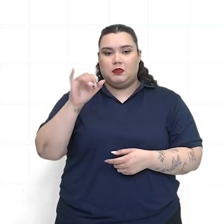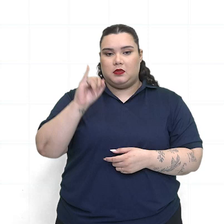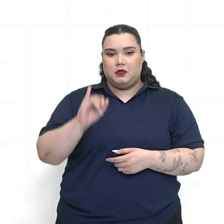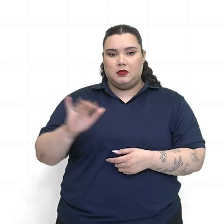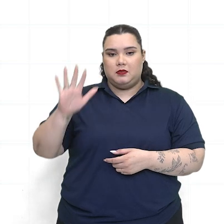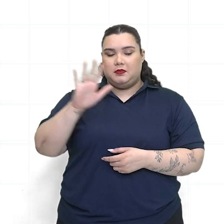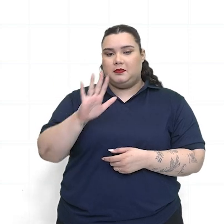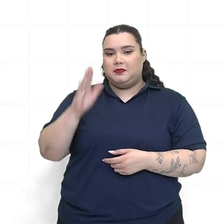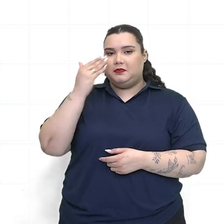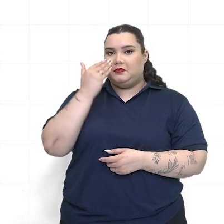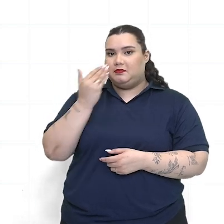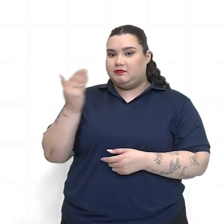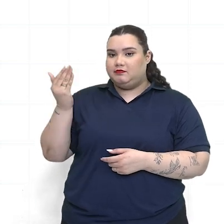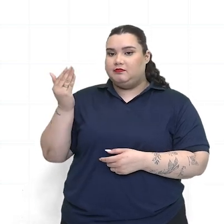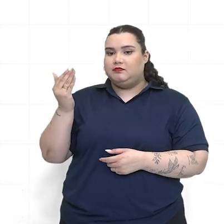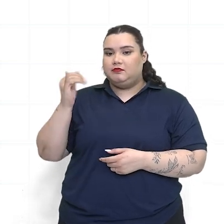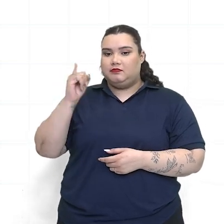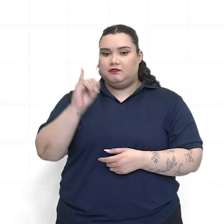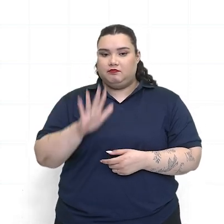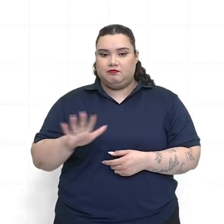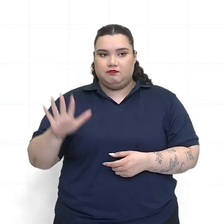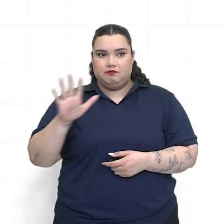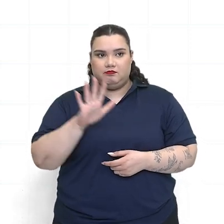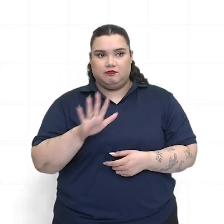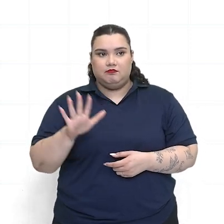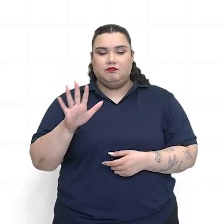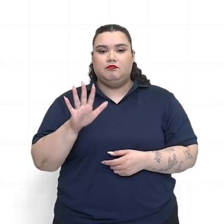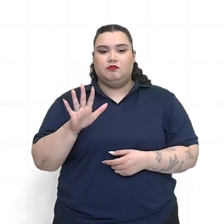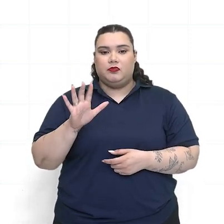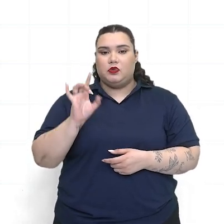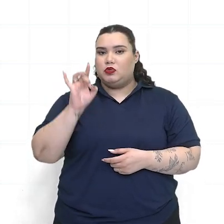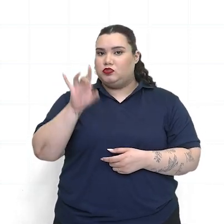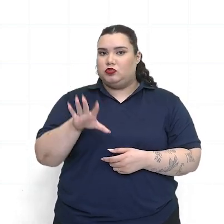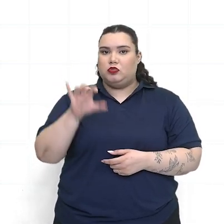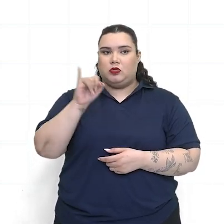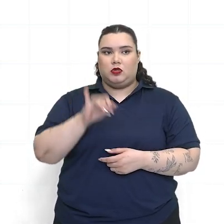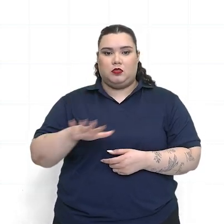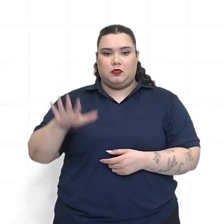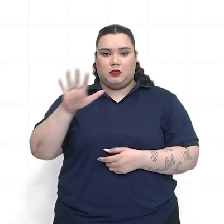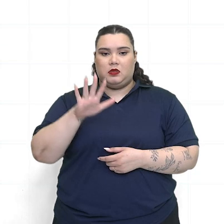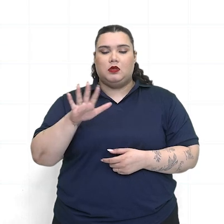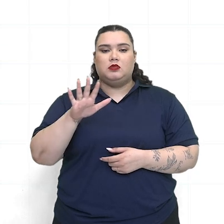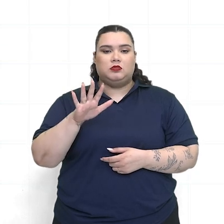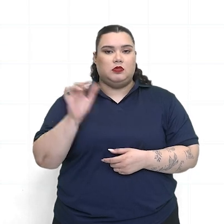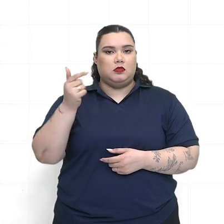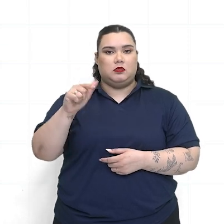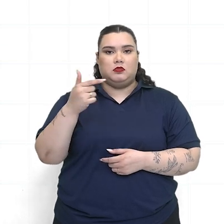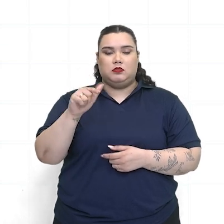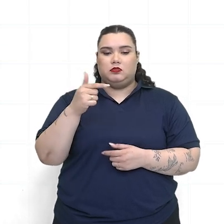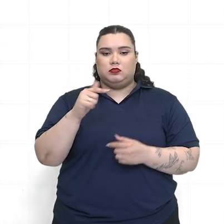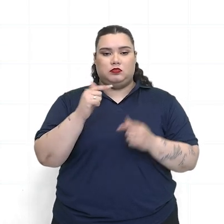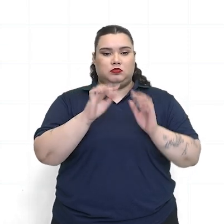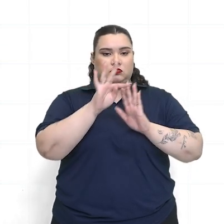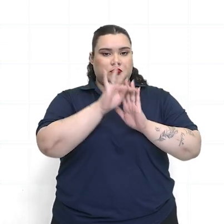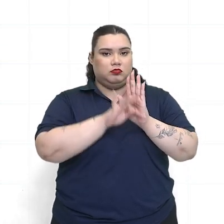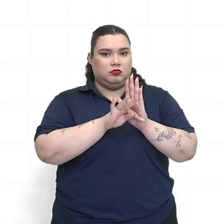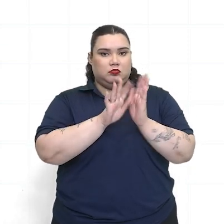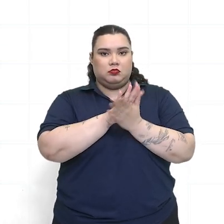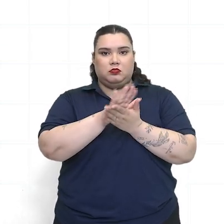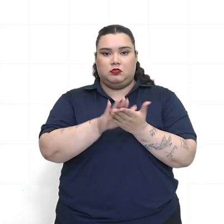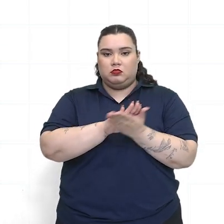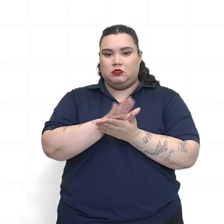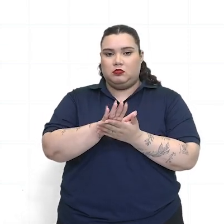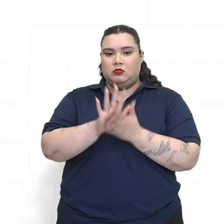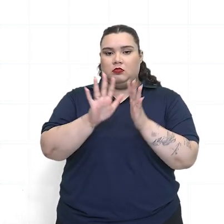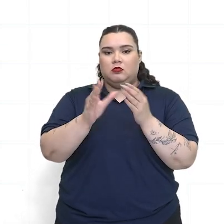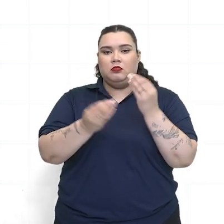imagem. Observe que a imagem aí, só a imagem, só o desenho, não tem nenhuma palavra. E